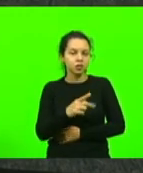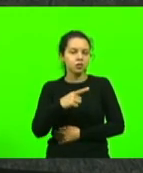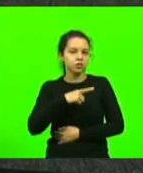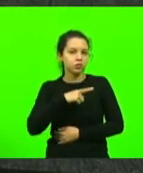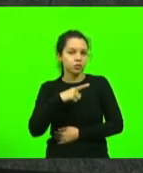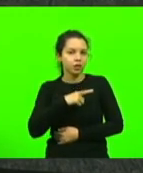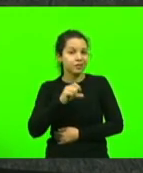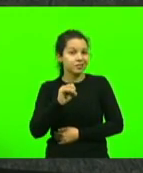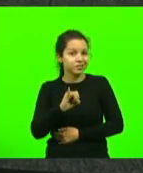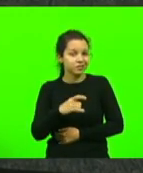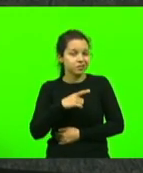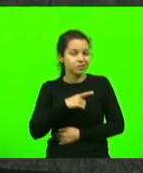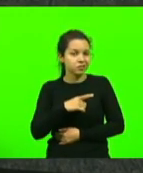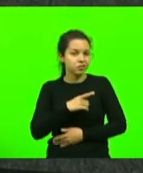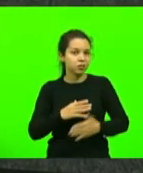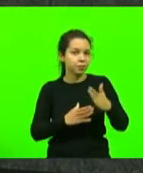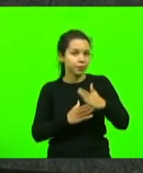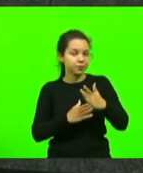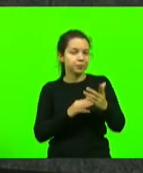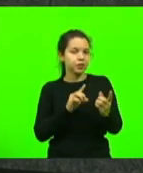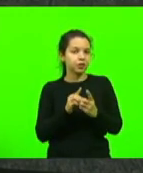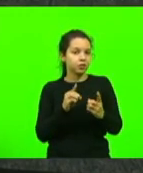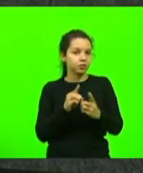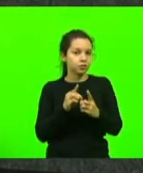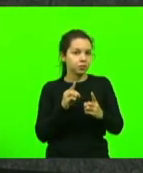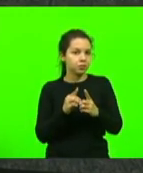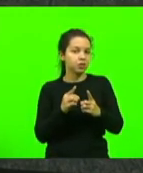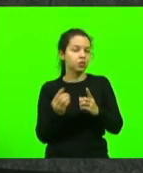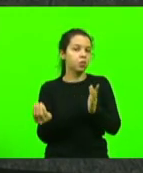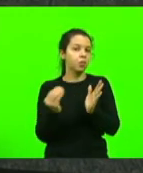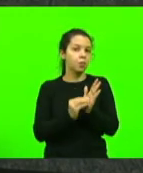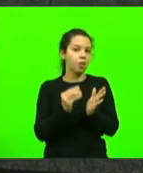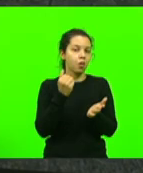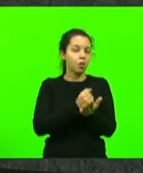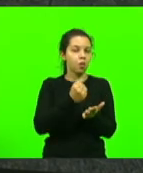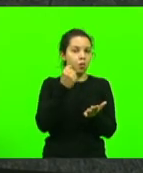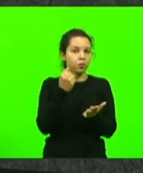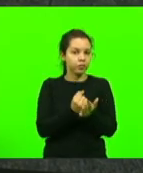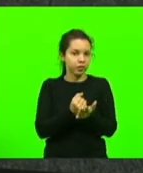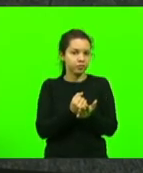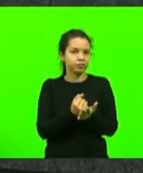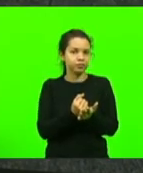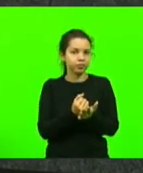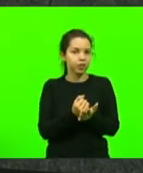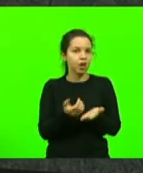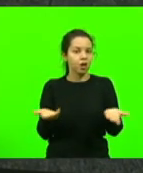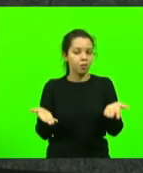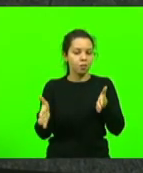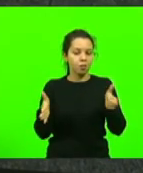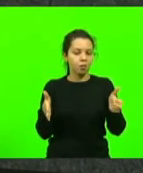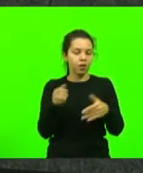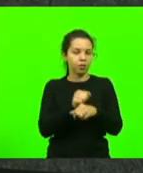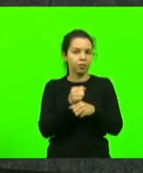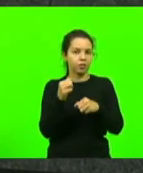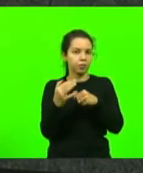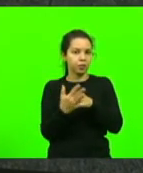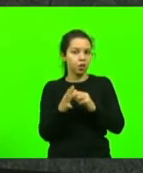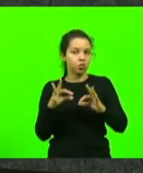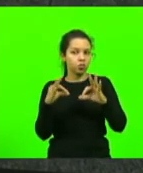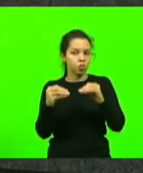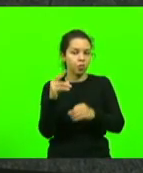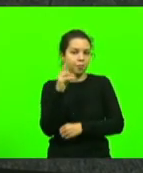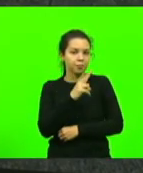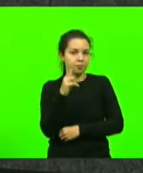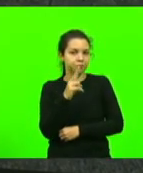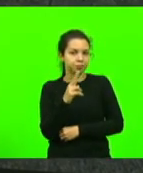o limite de atendimento que consta no contrato então neste momento de pandemia quando todas as emergências dos